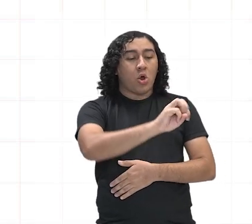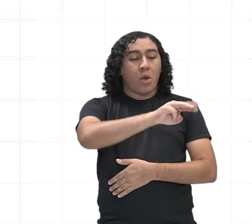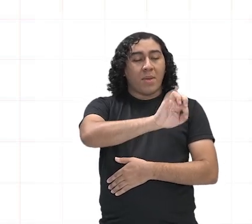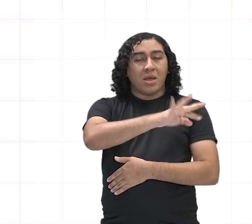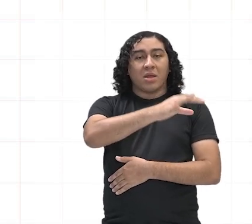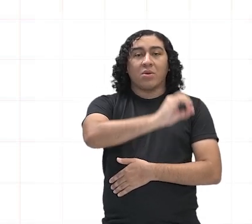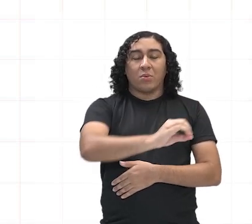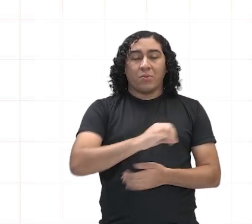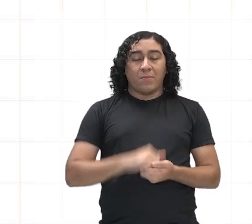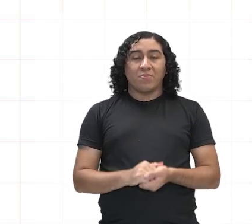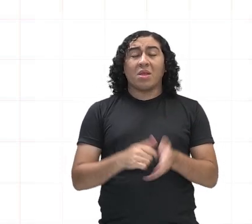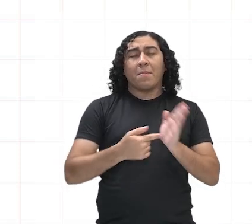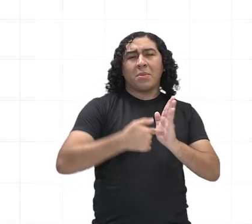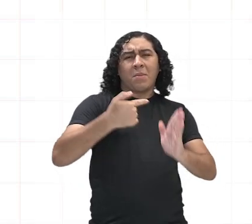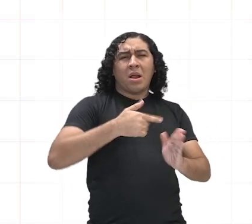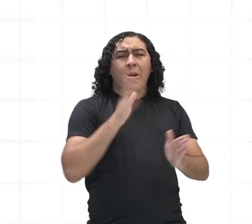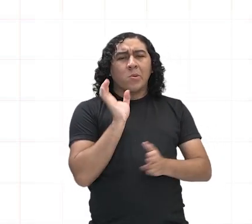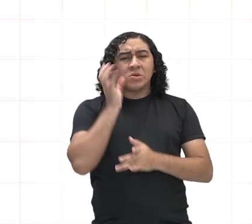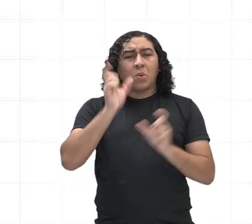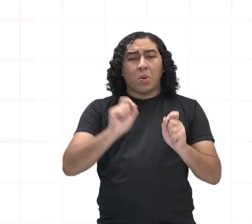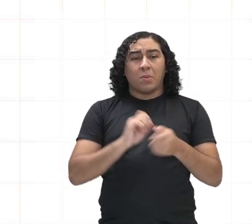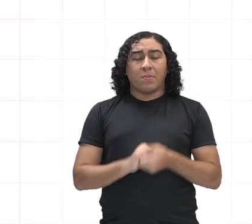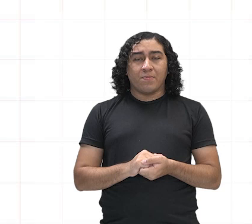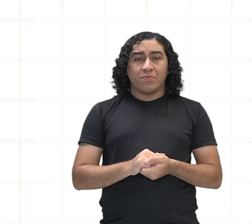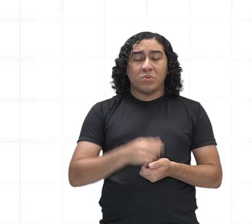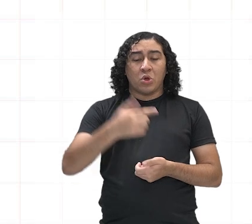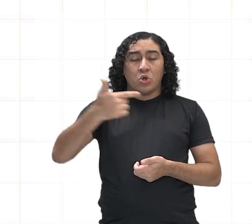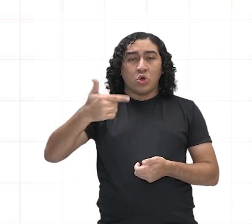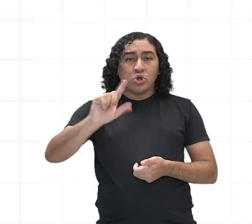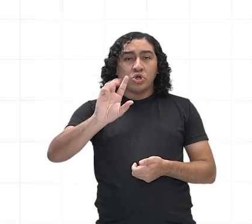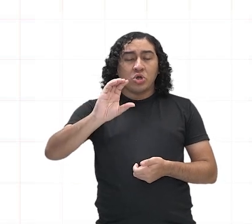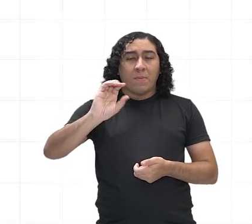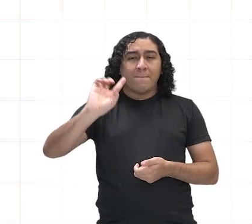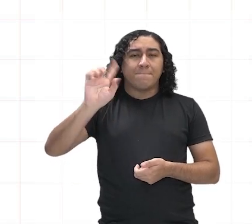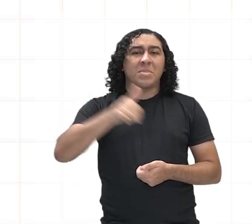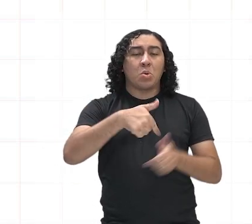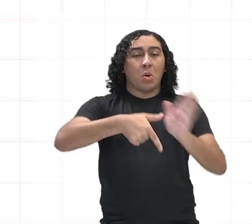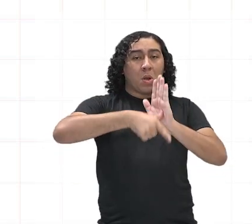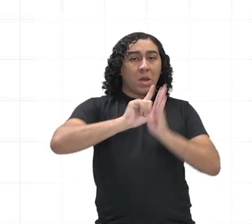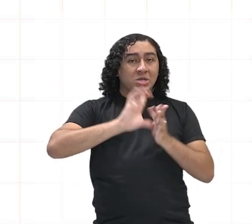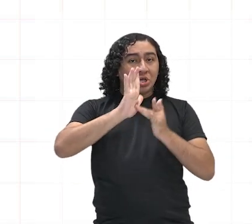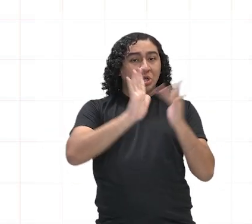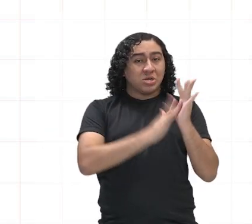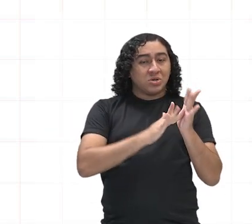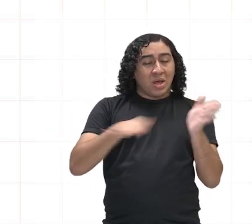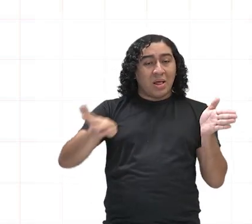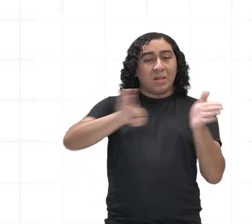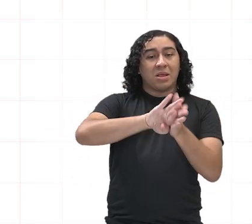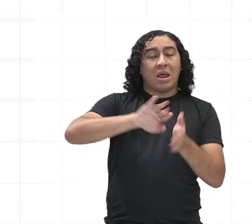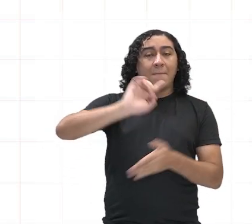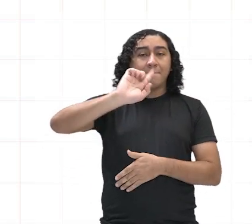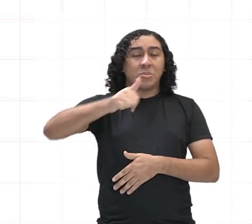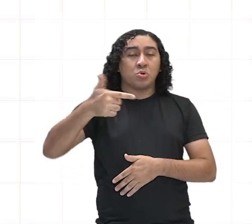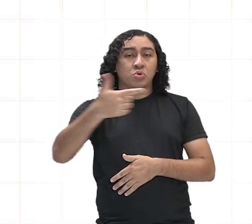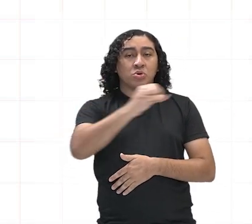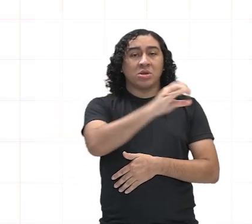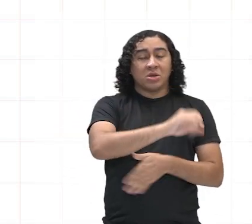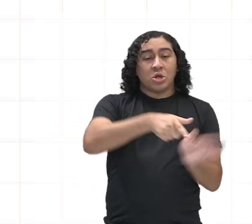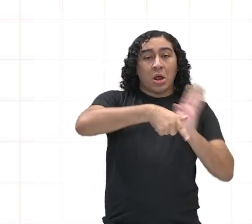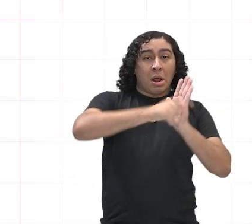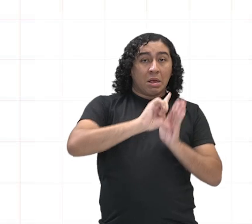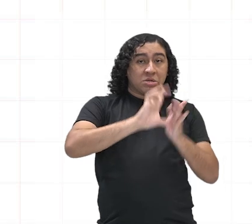ocorreu durante os anos 2000 a.C. a 1200 a.C. O período pré-homérico, ele